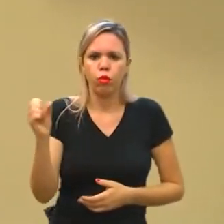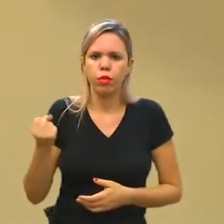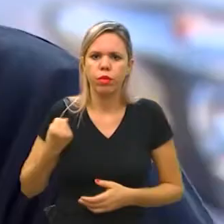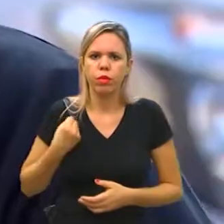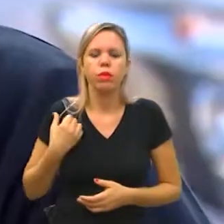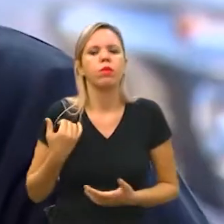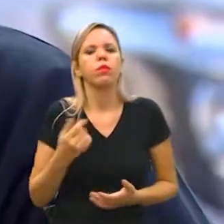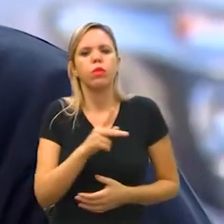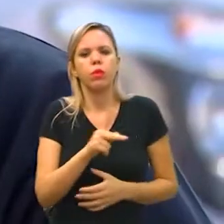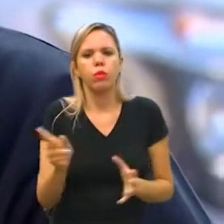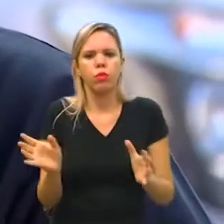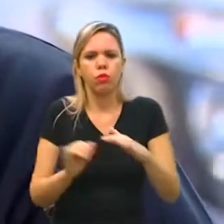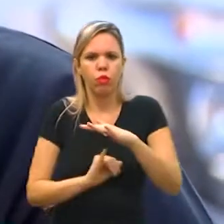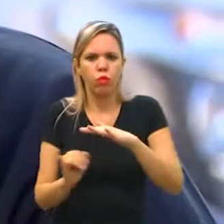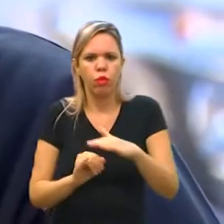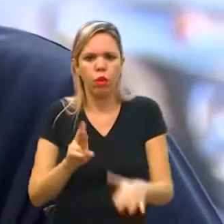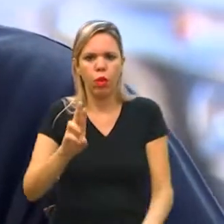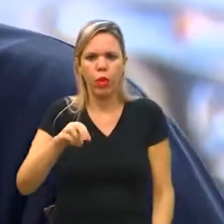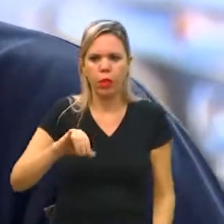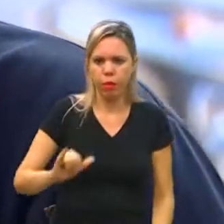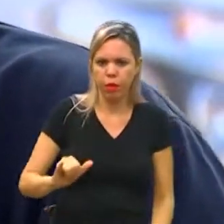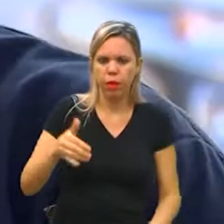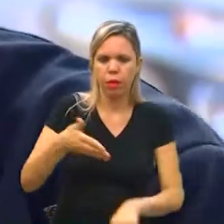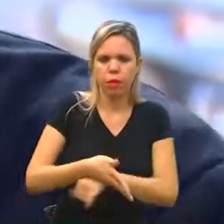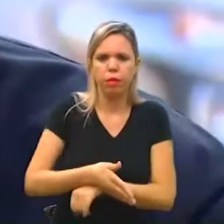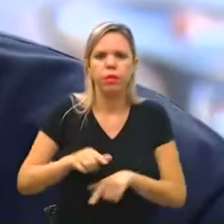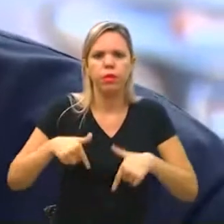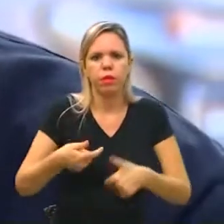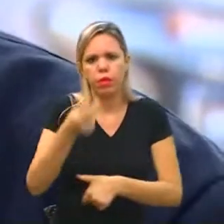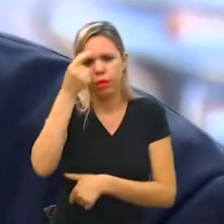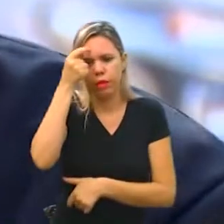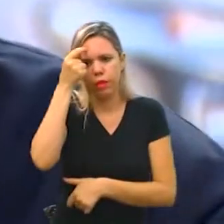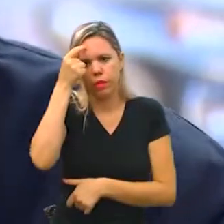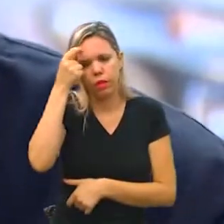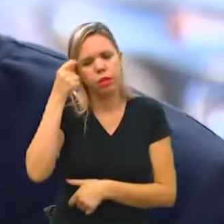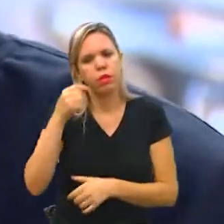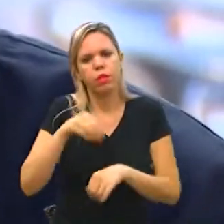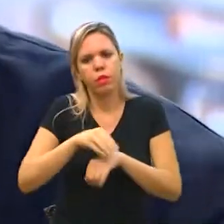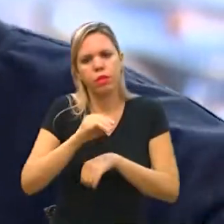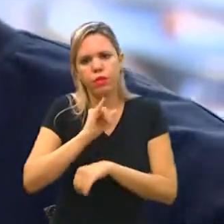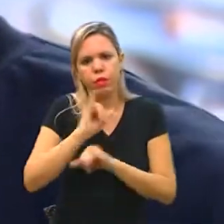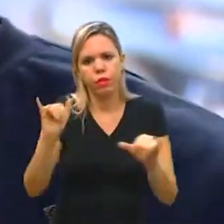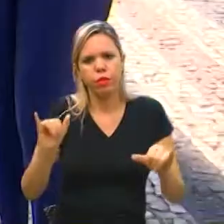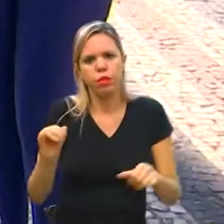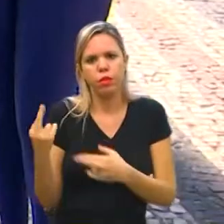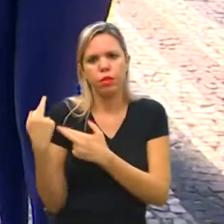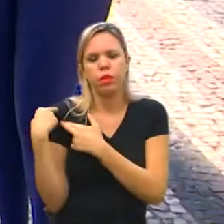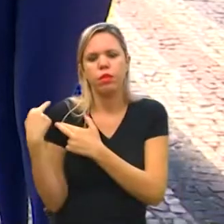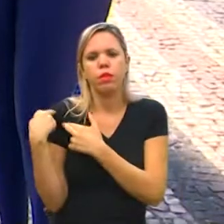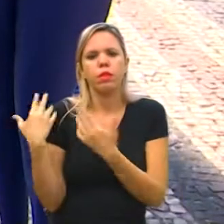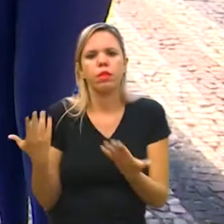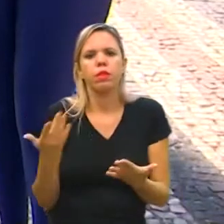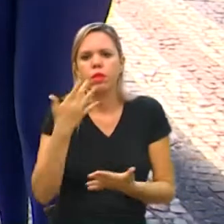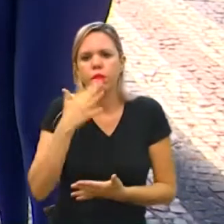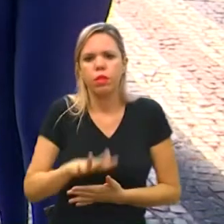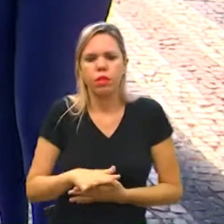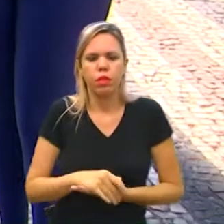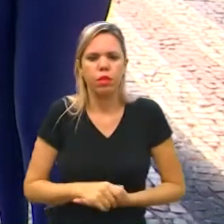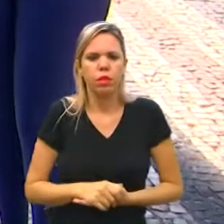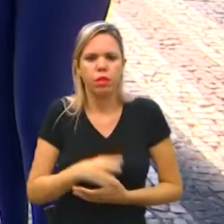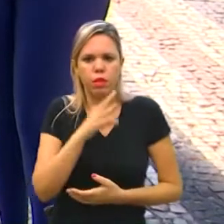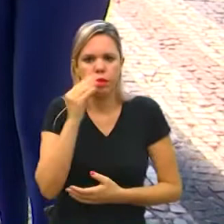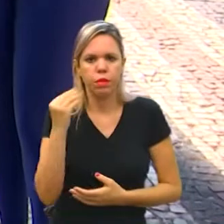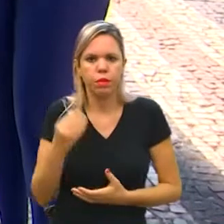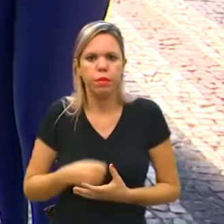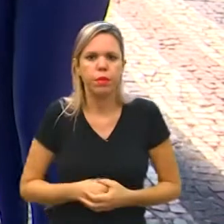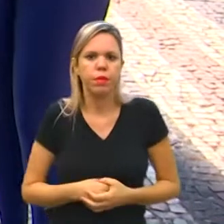Disque 100. A presidente do Instituto Remi, que participou do ato de conscientização, deu dicas para os responsáveis por